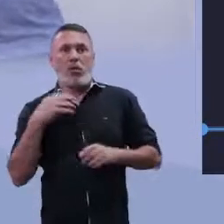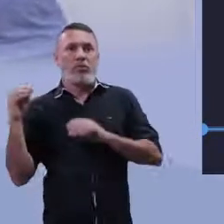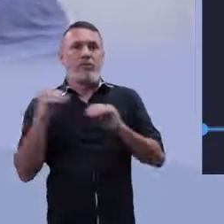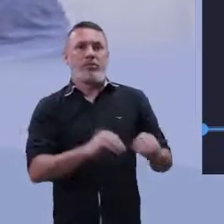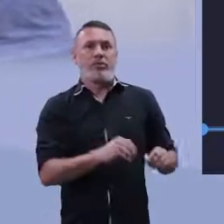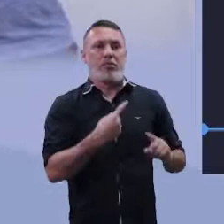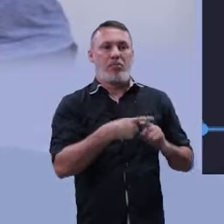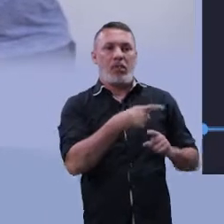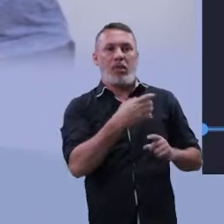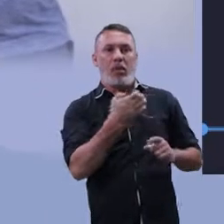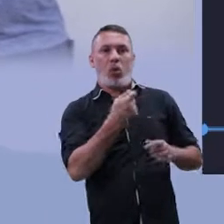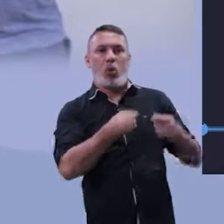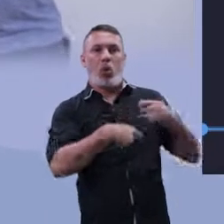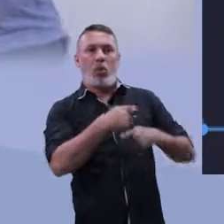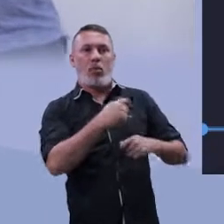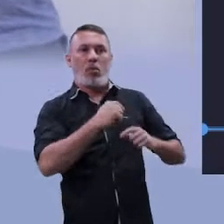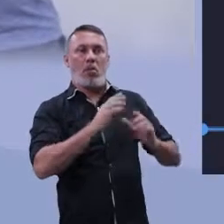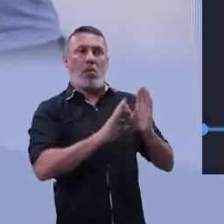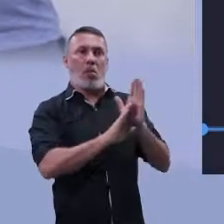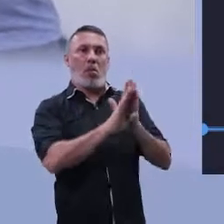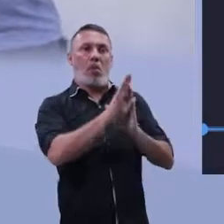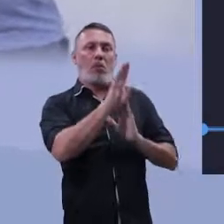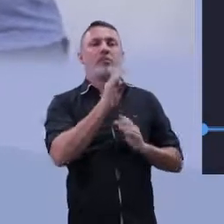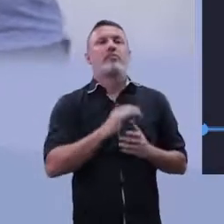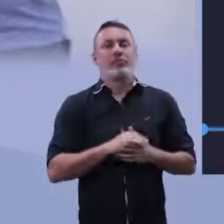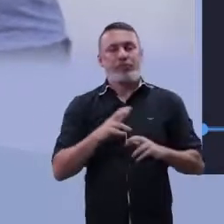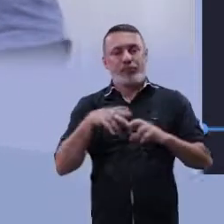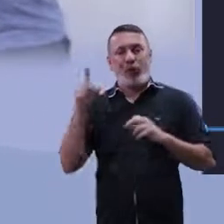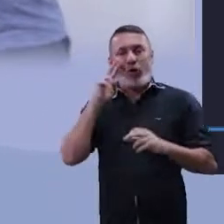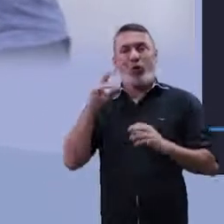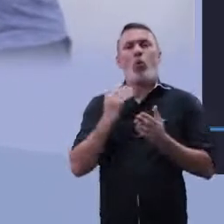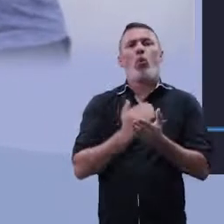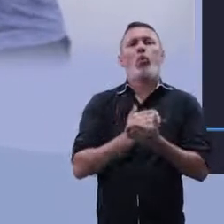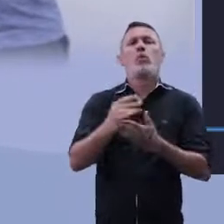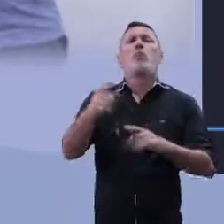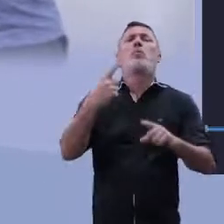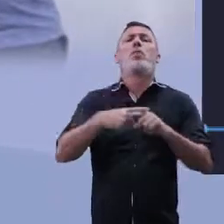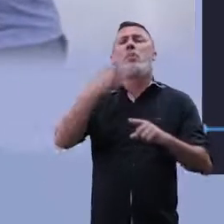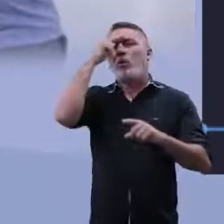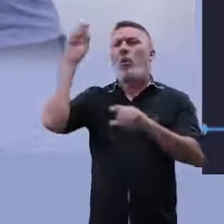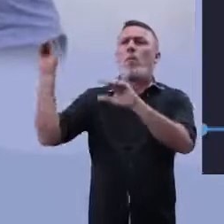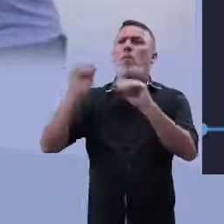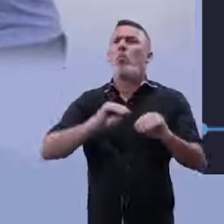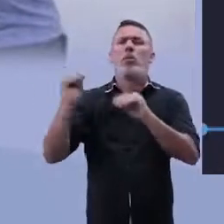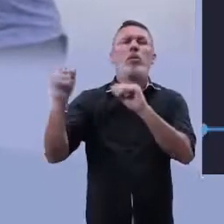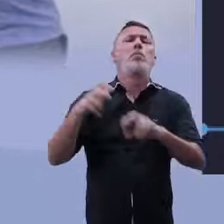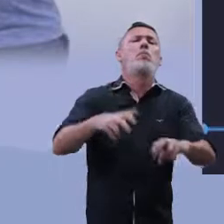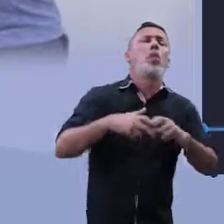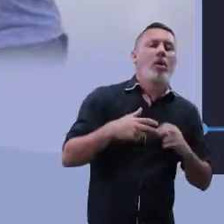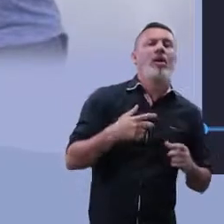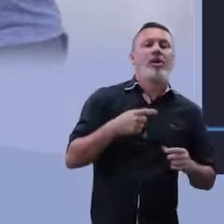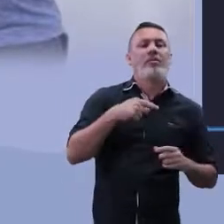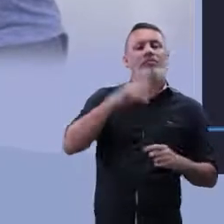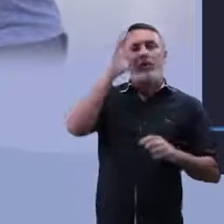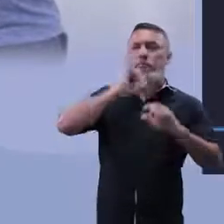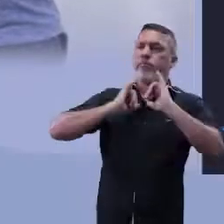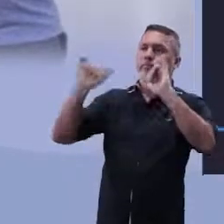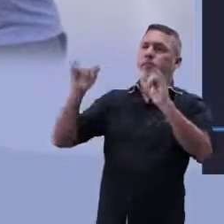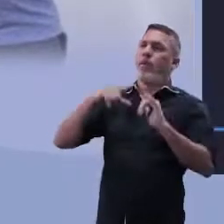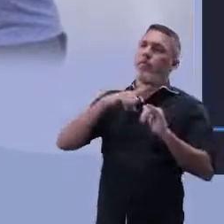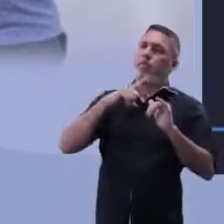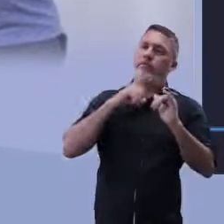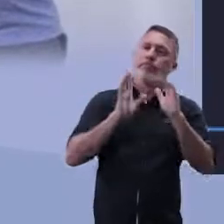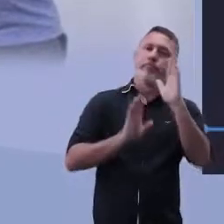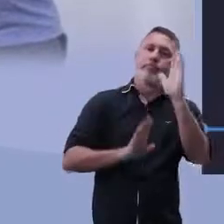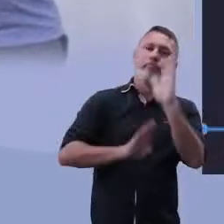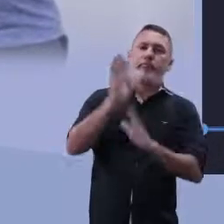frasal. Ele usa o tópico frasal dizendo o seguinte: por que as pessoas estão vindo para cá? Né? Qual é